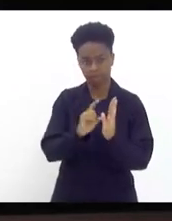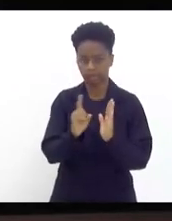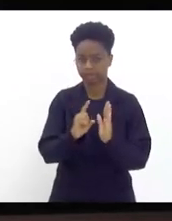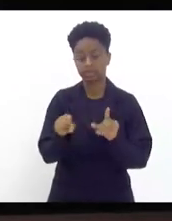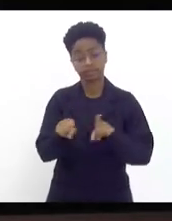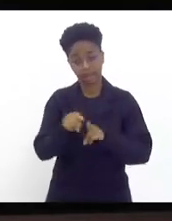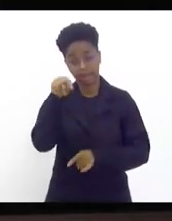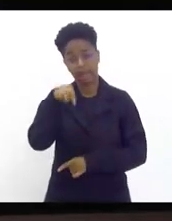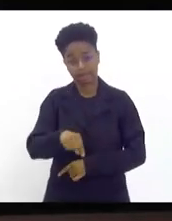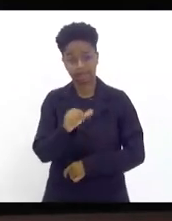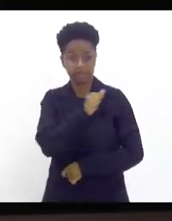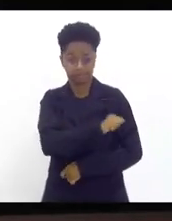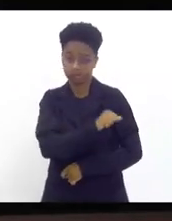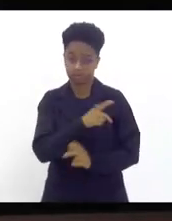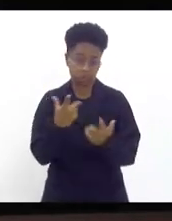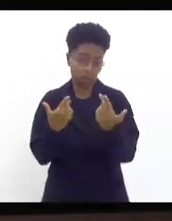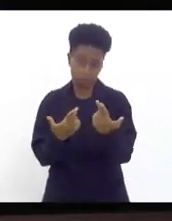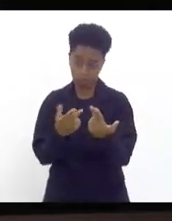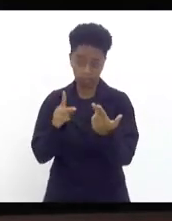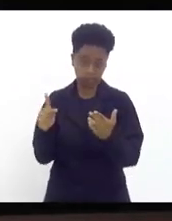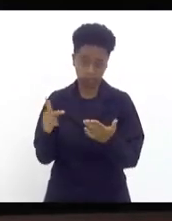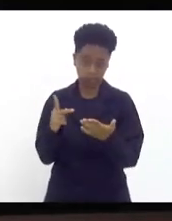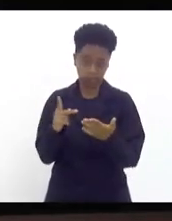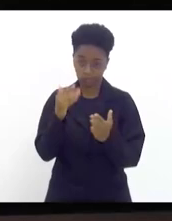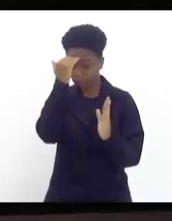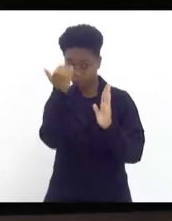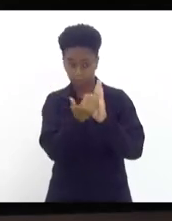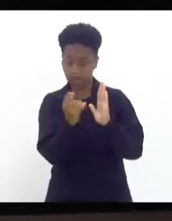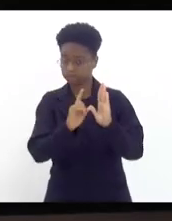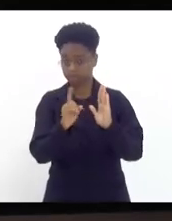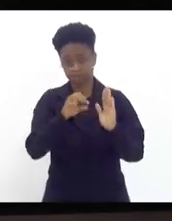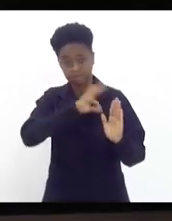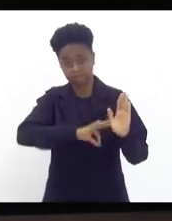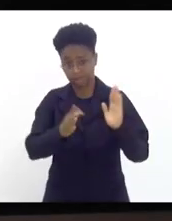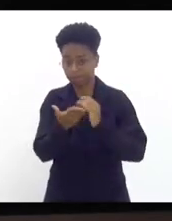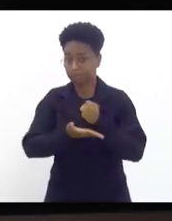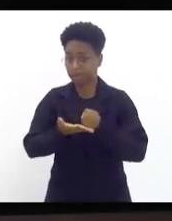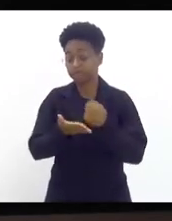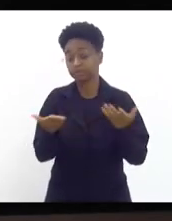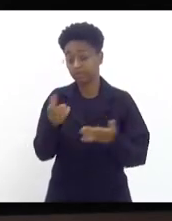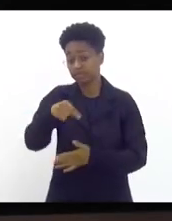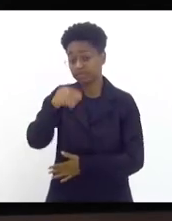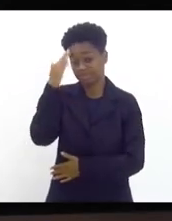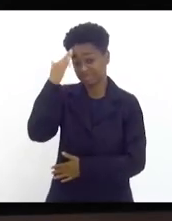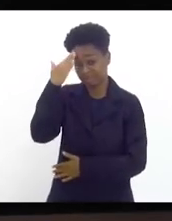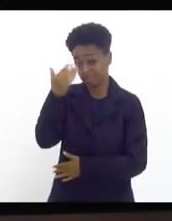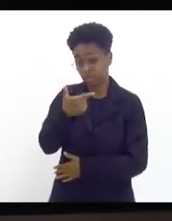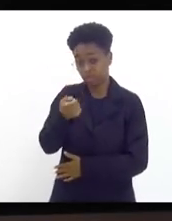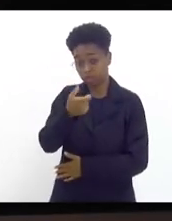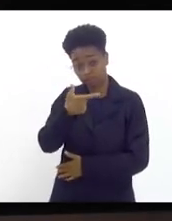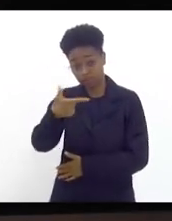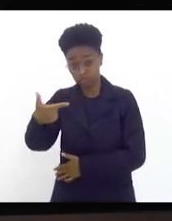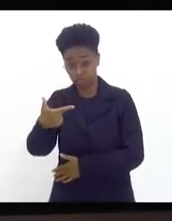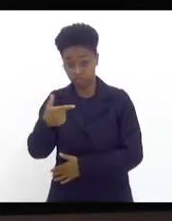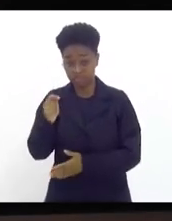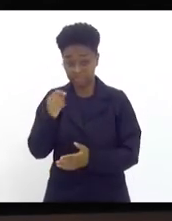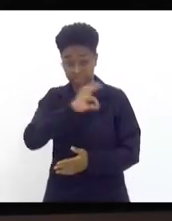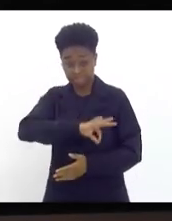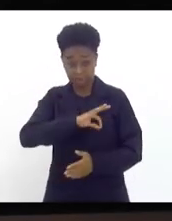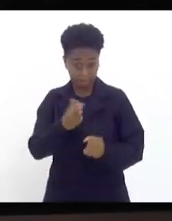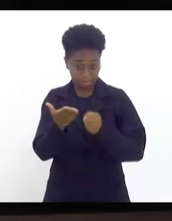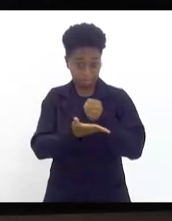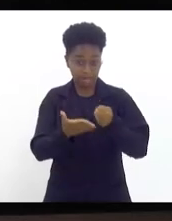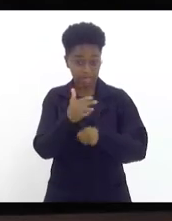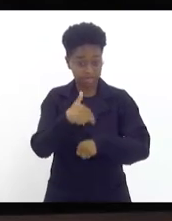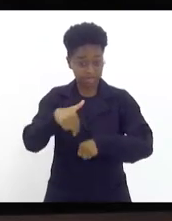Janeiro é um dos estados que não cumpre o piso então para se ter uma ideia em 2022 o piso Nacional da